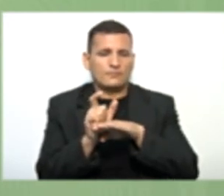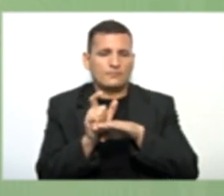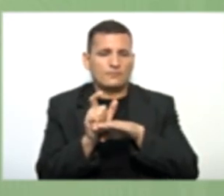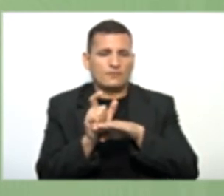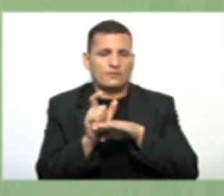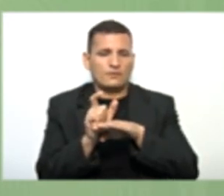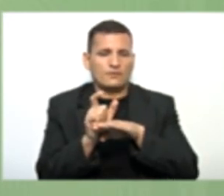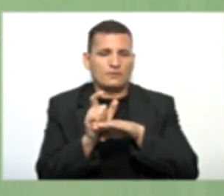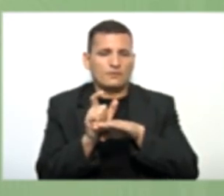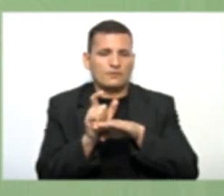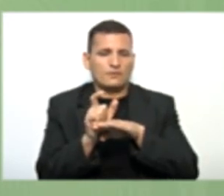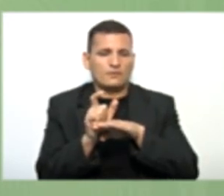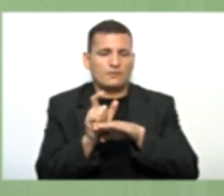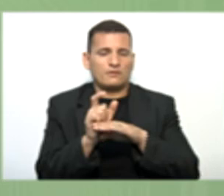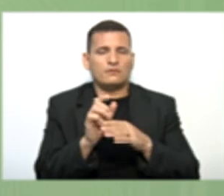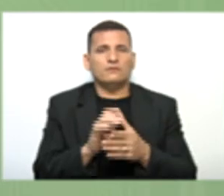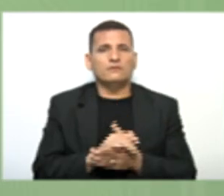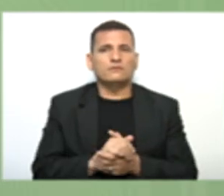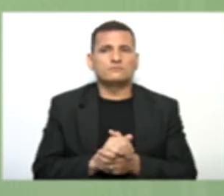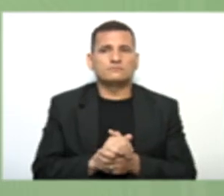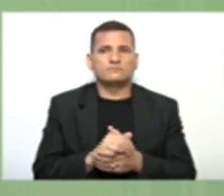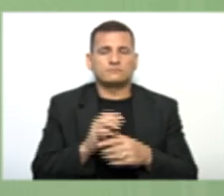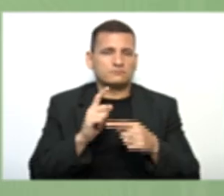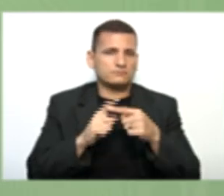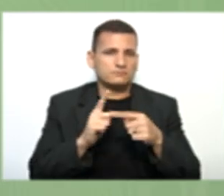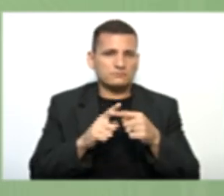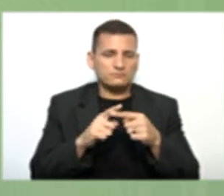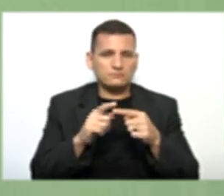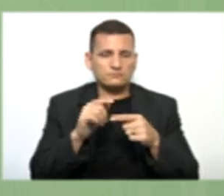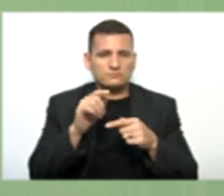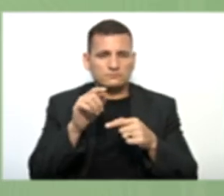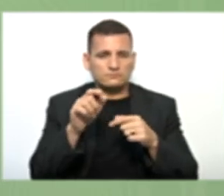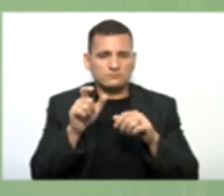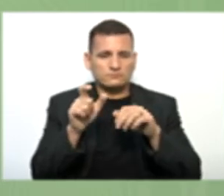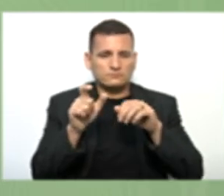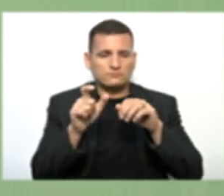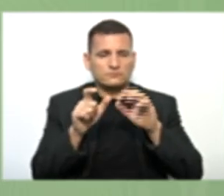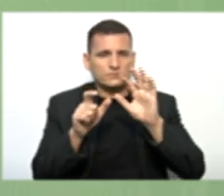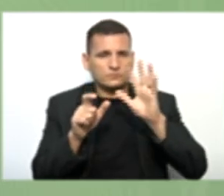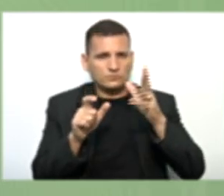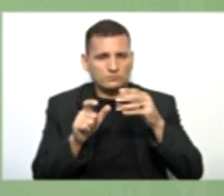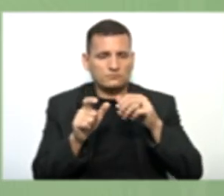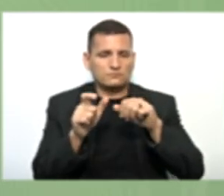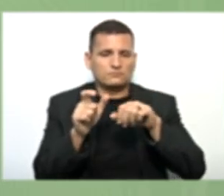Por quê? Eu peço para que ela armazene tudo que está aqui dentro